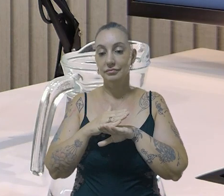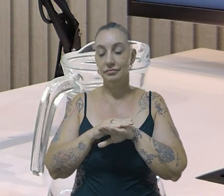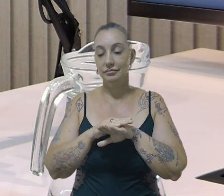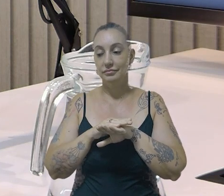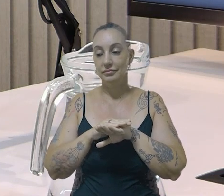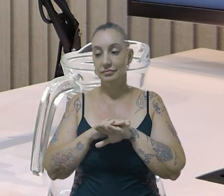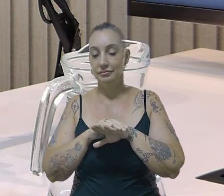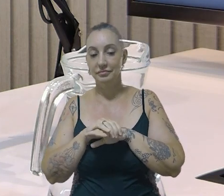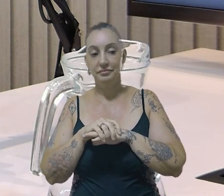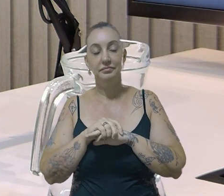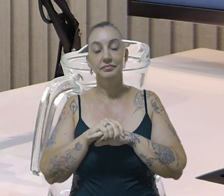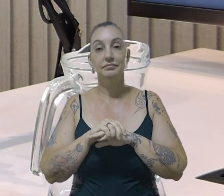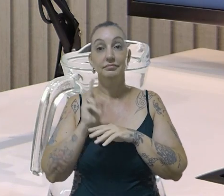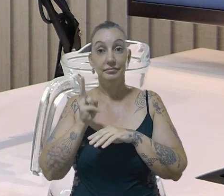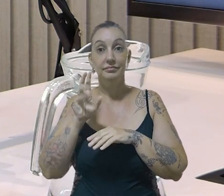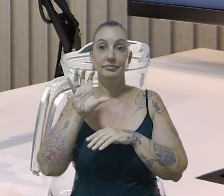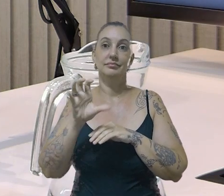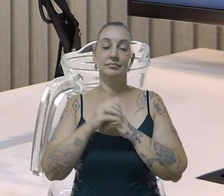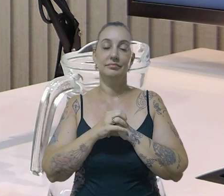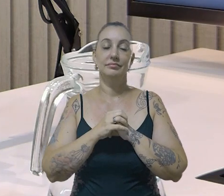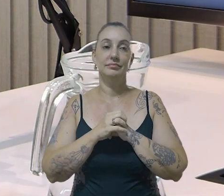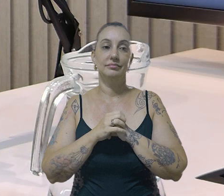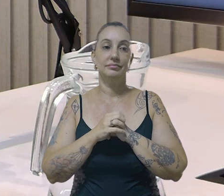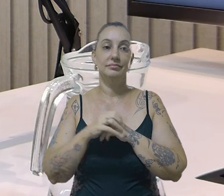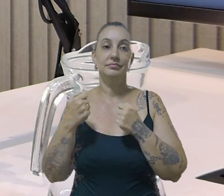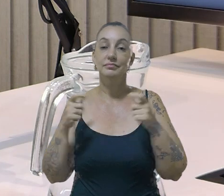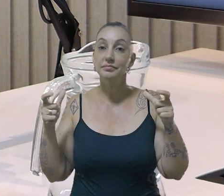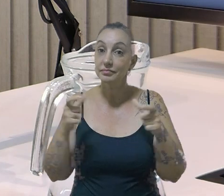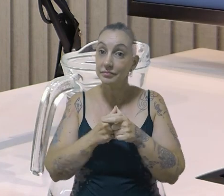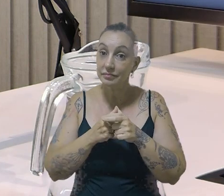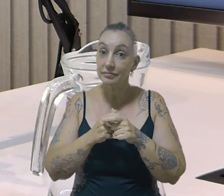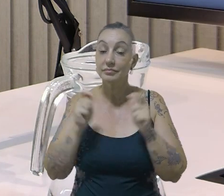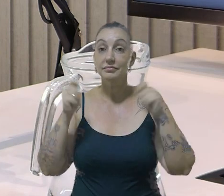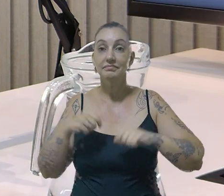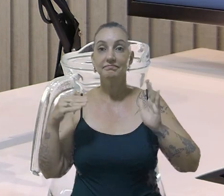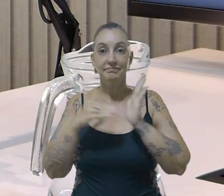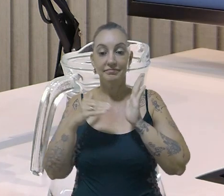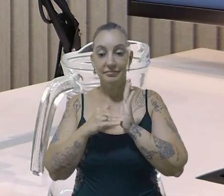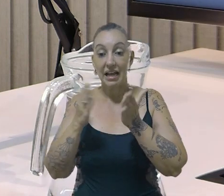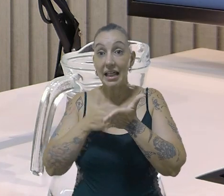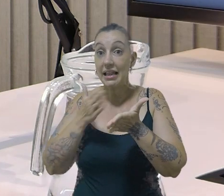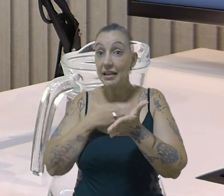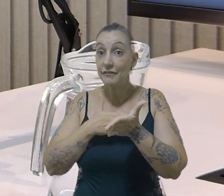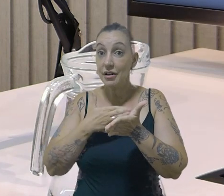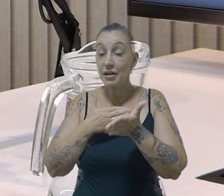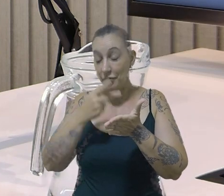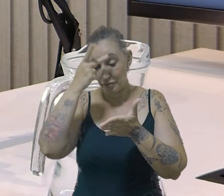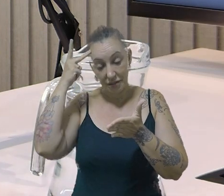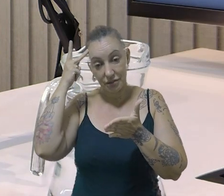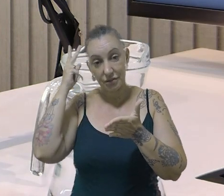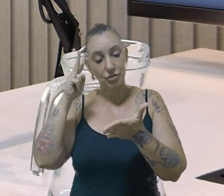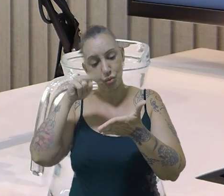e e mesmo assim tipo é isso assim tem que ser pequenininho tem que caber nesse negócio e tem que ser um livrinho pequenininho que as pessoas